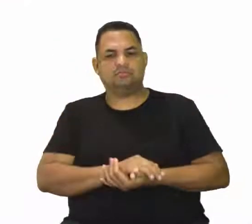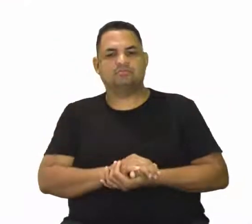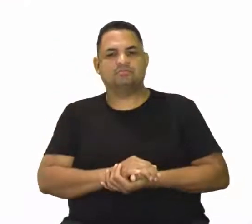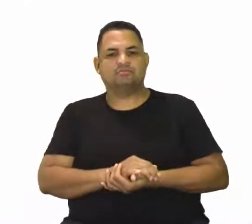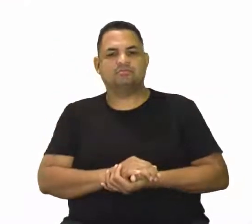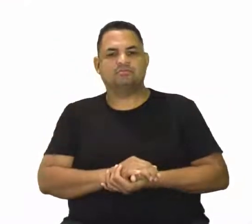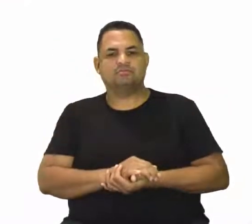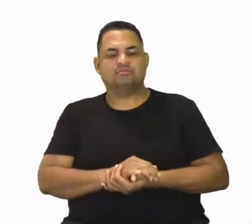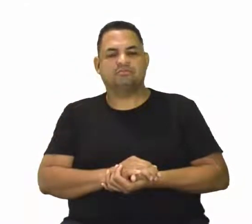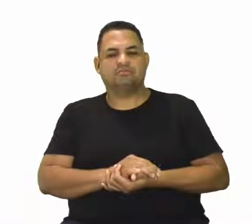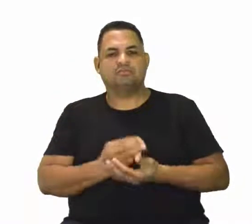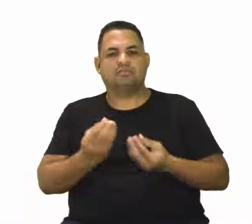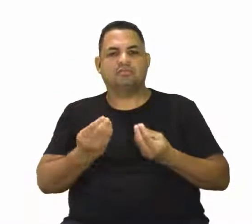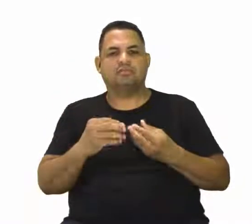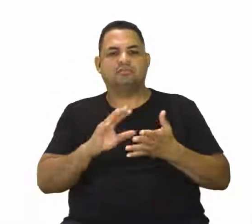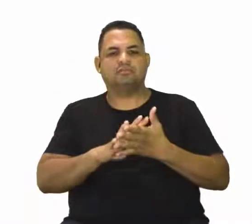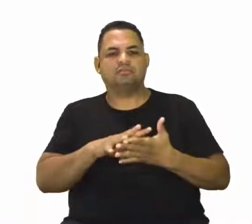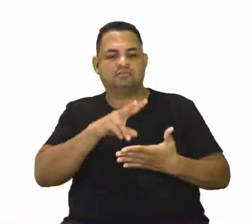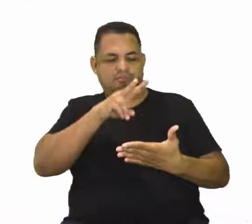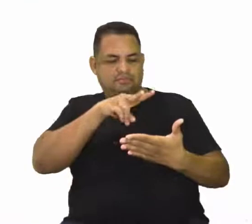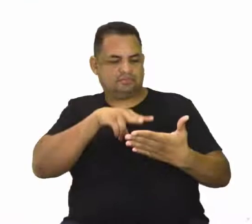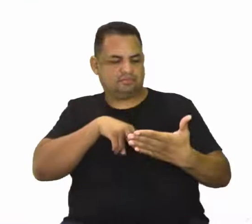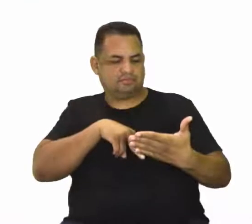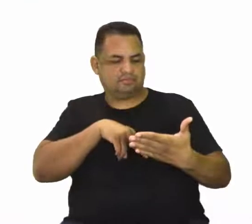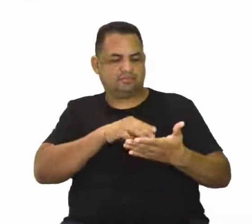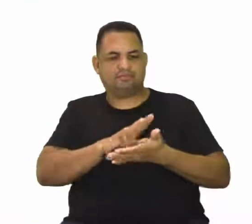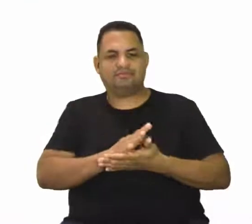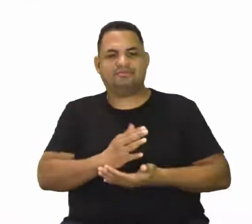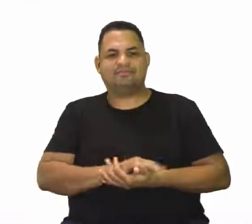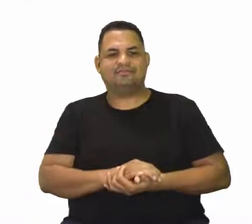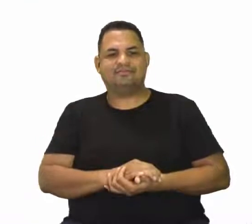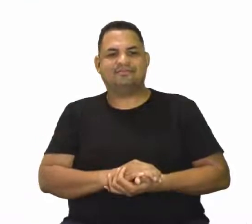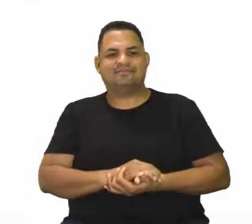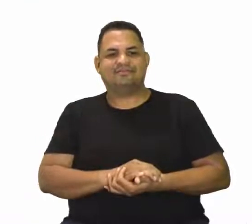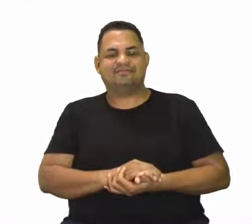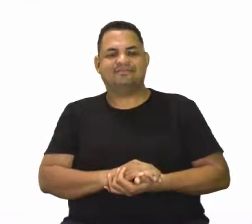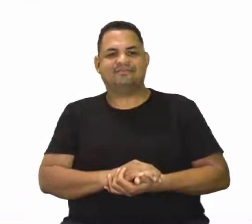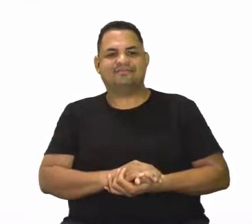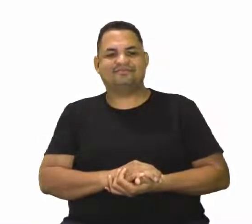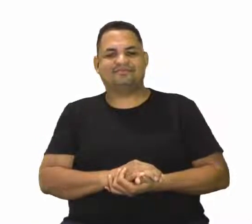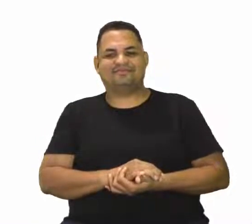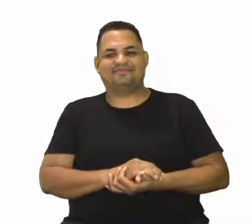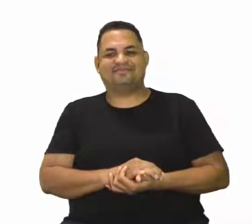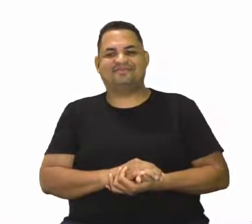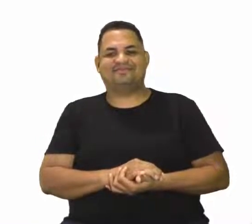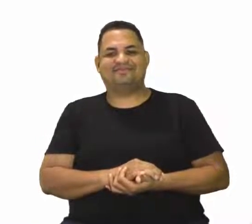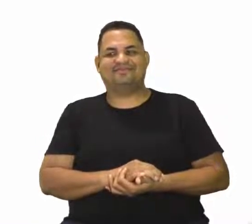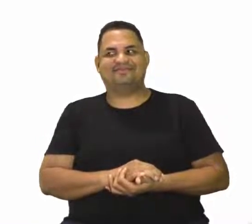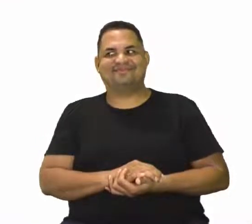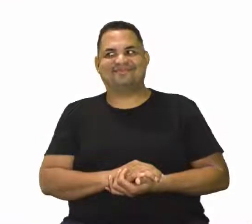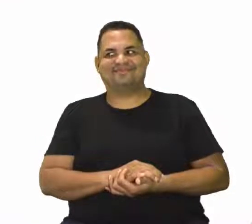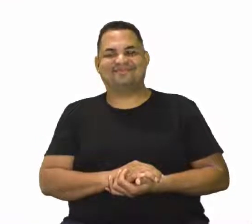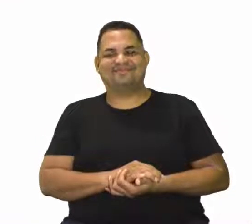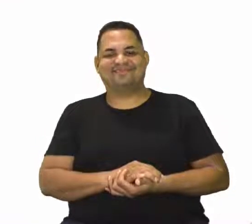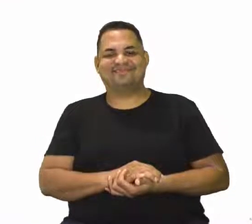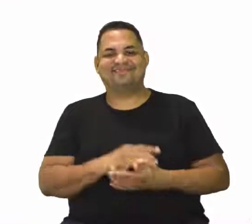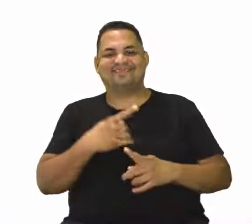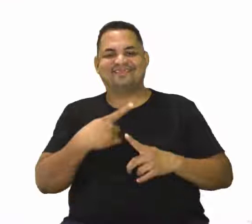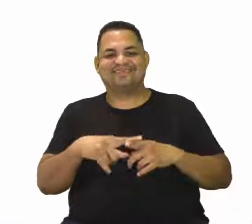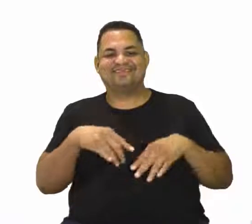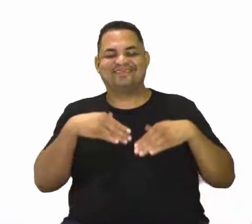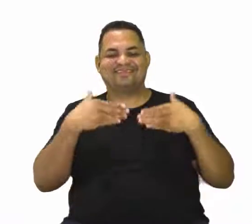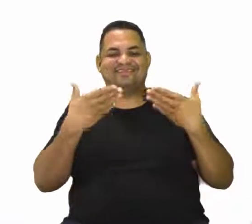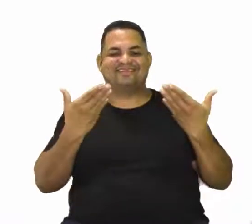pegadinha quando eu lia se Sandra tu também essa aqui não pode falar né Samia tu também qualquer